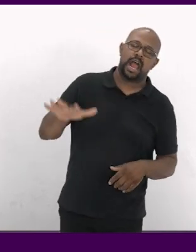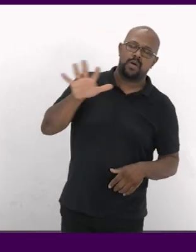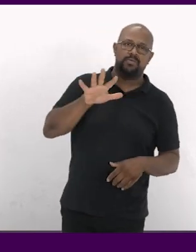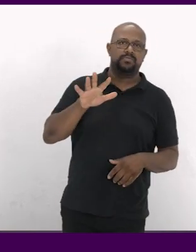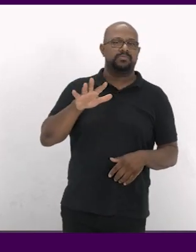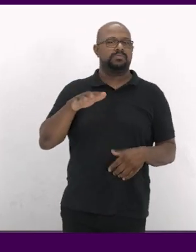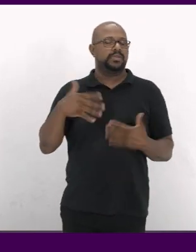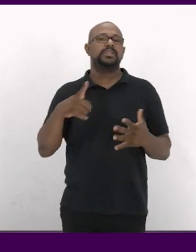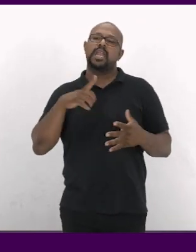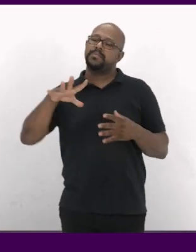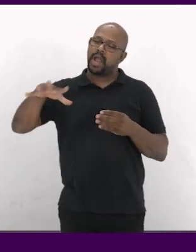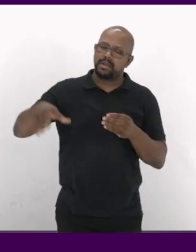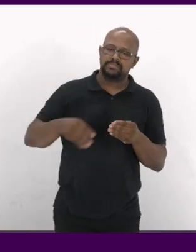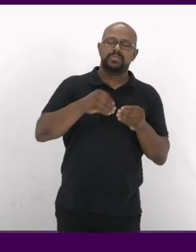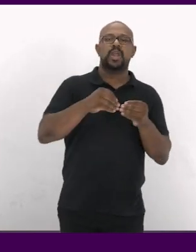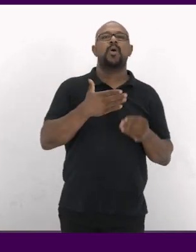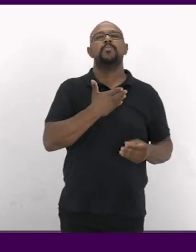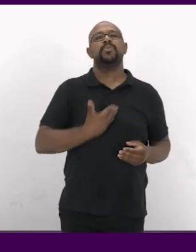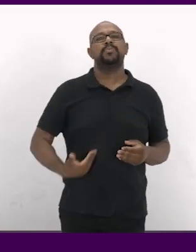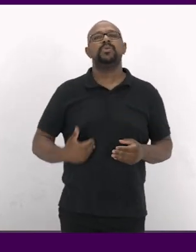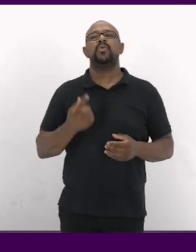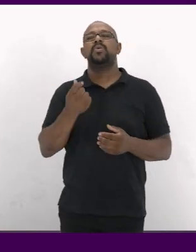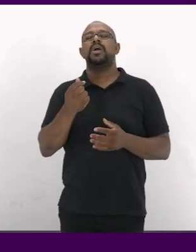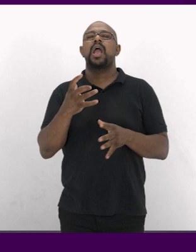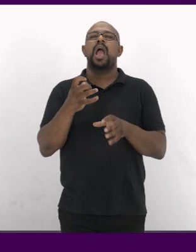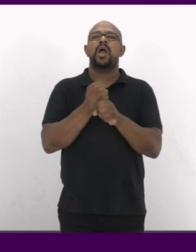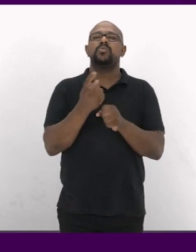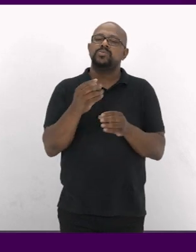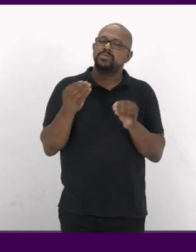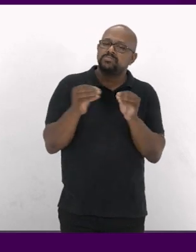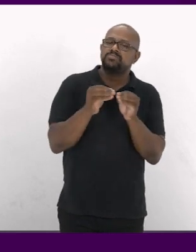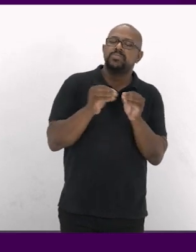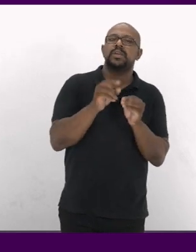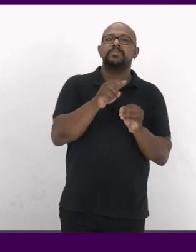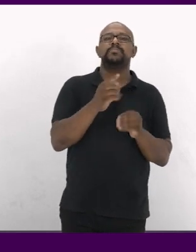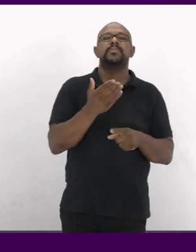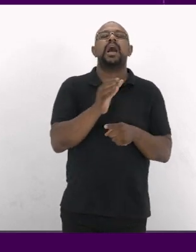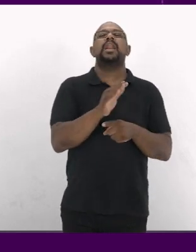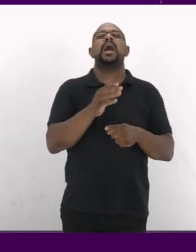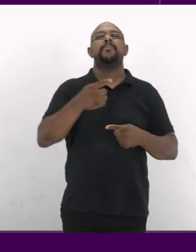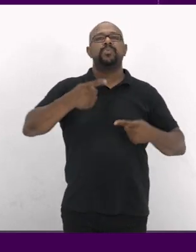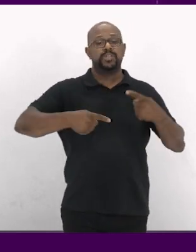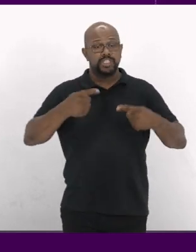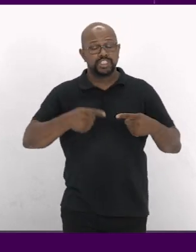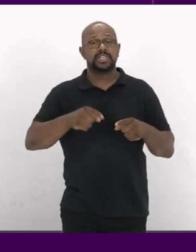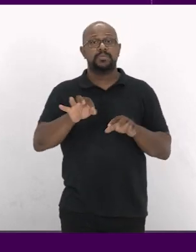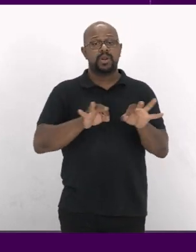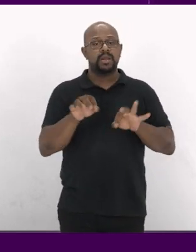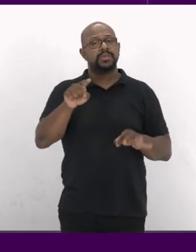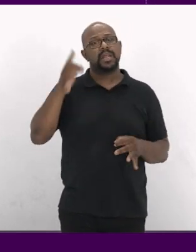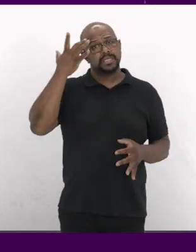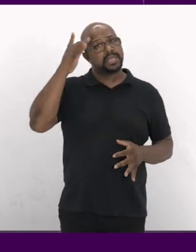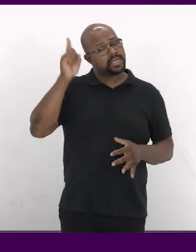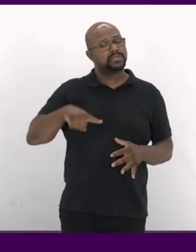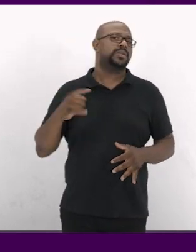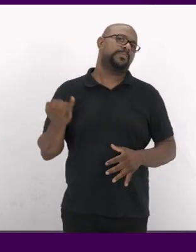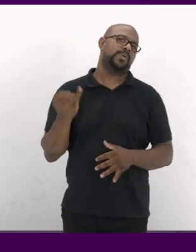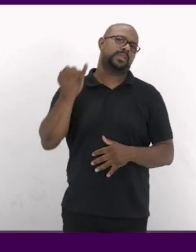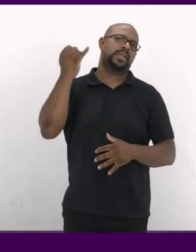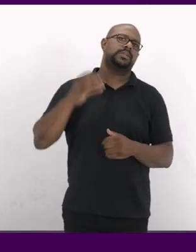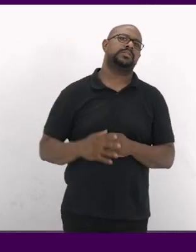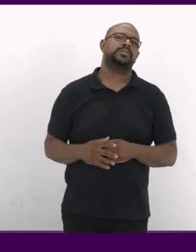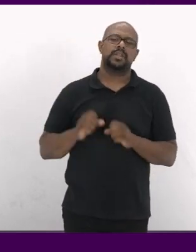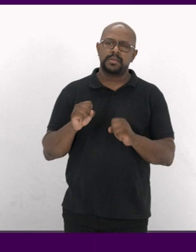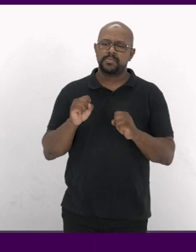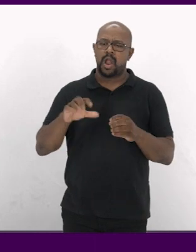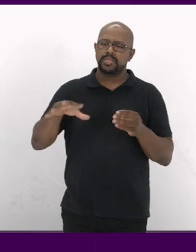senadores têm para adicionar ao orçamento público recursos específicos para políticas e programas que eles acham